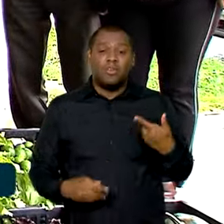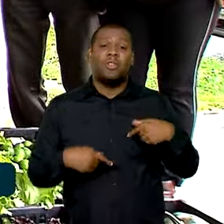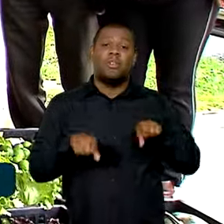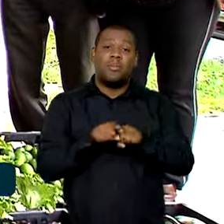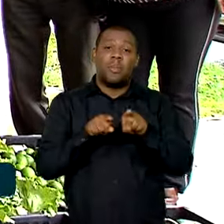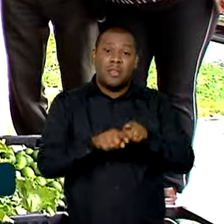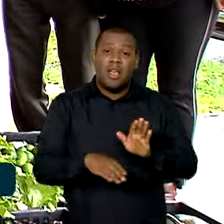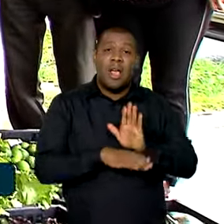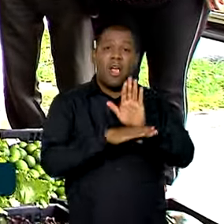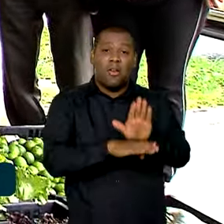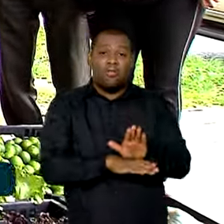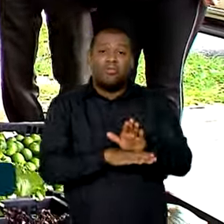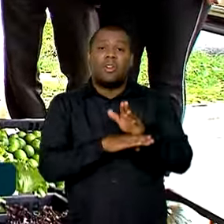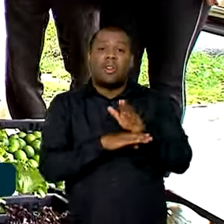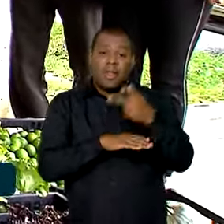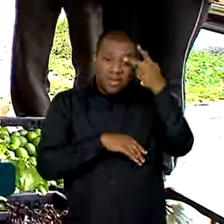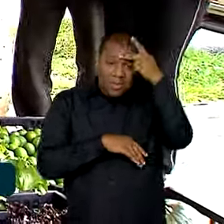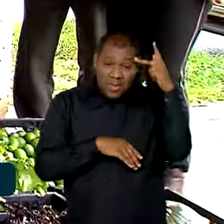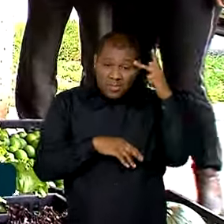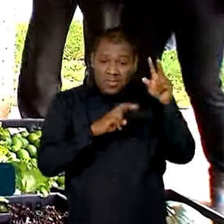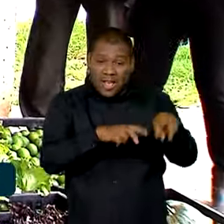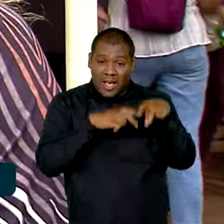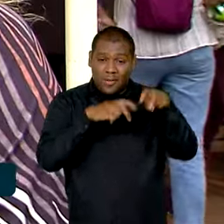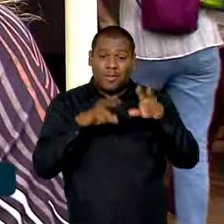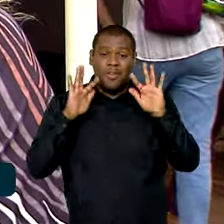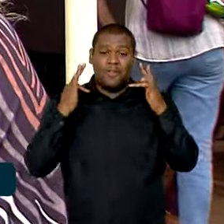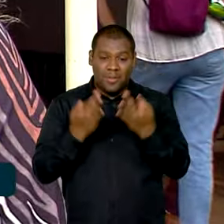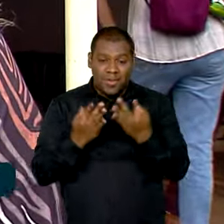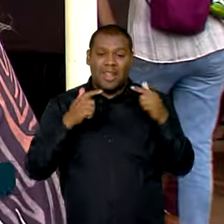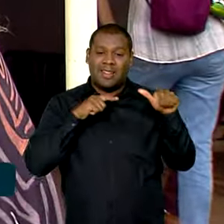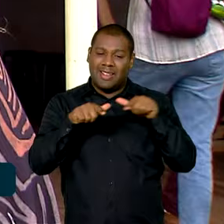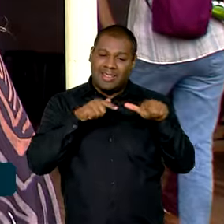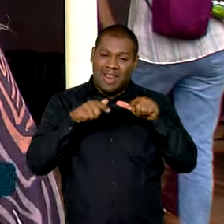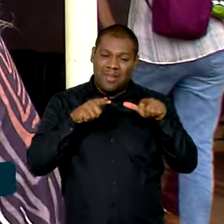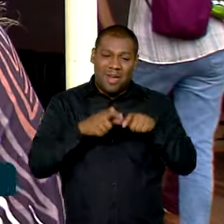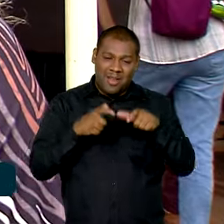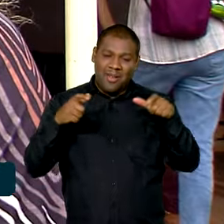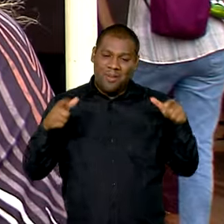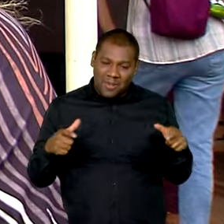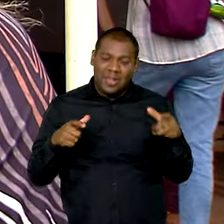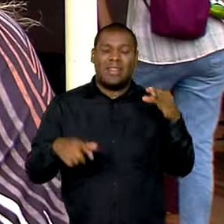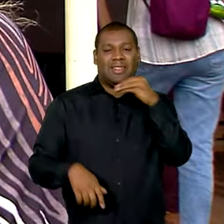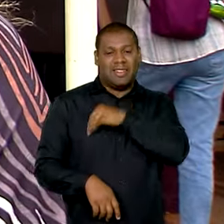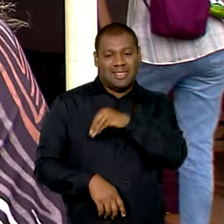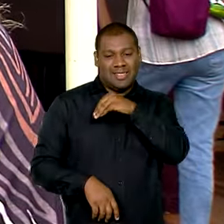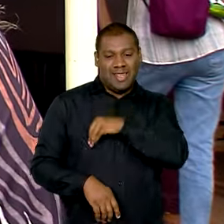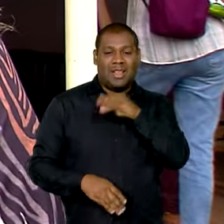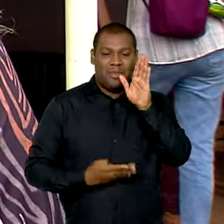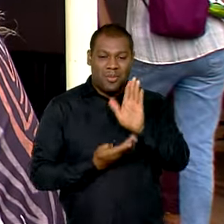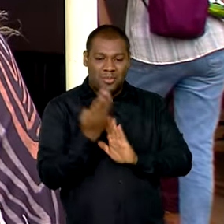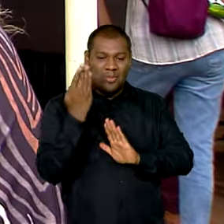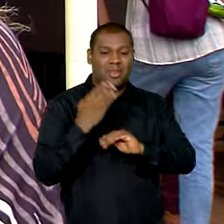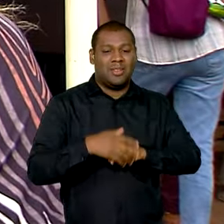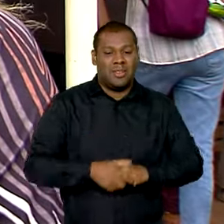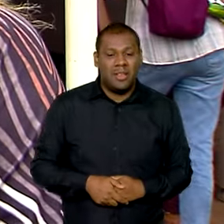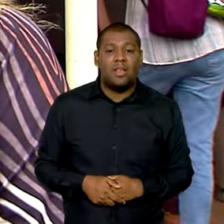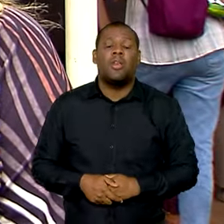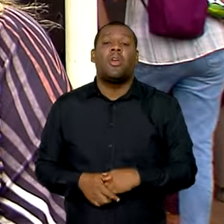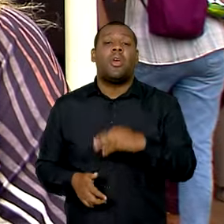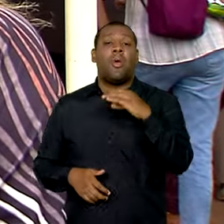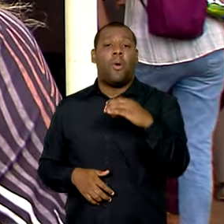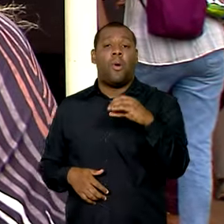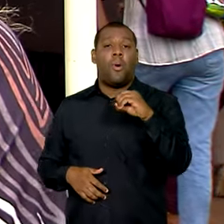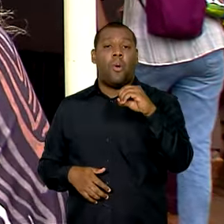emprego e renda para a agricultura familiar. É comida de altíssima qualidade. A Conab hoje paga um preço justo por